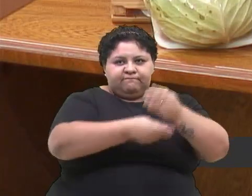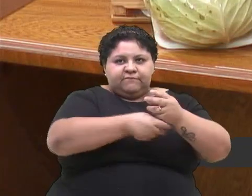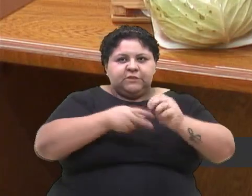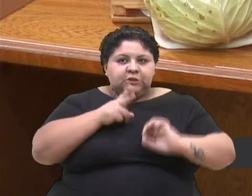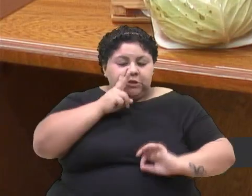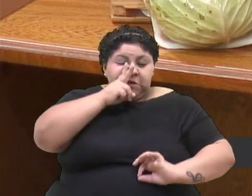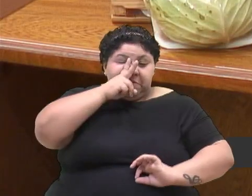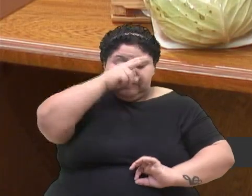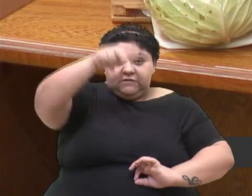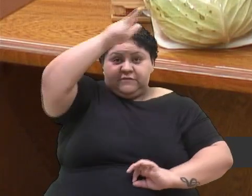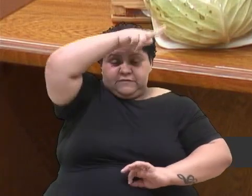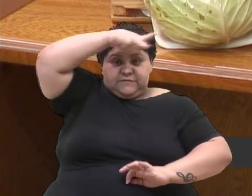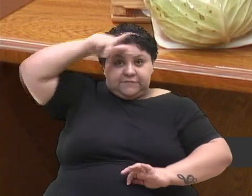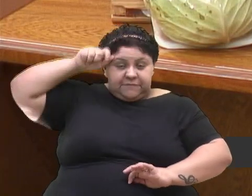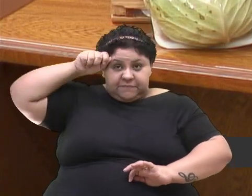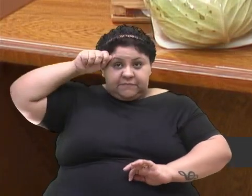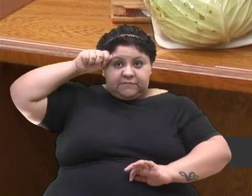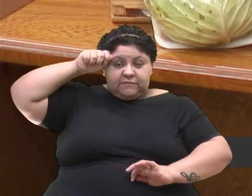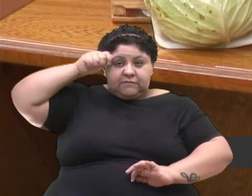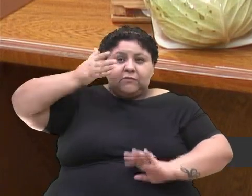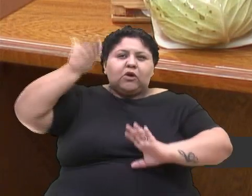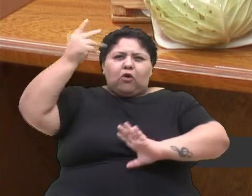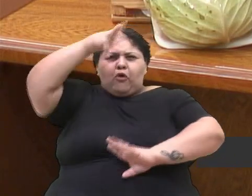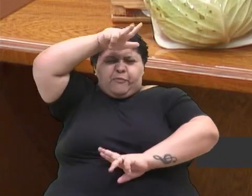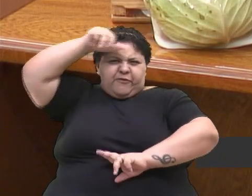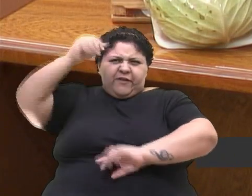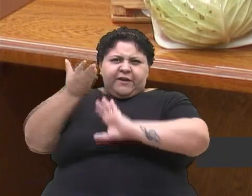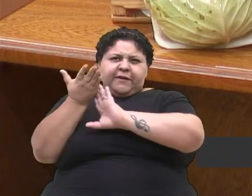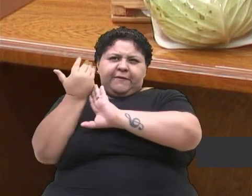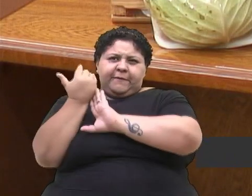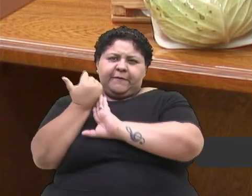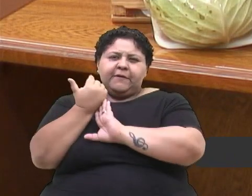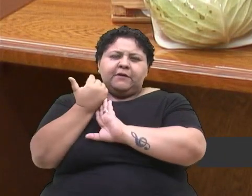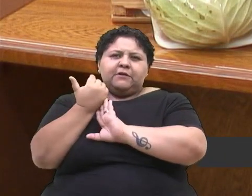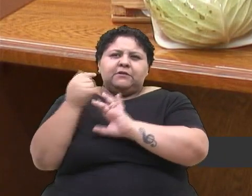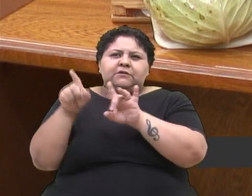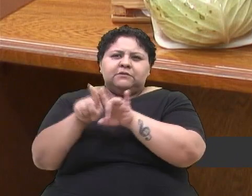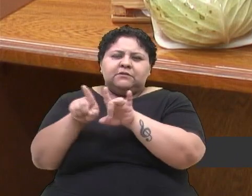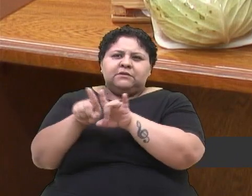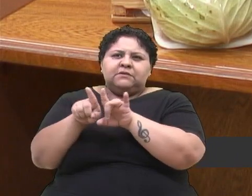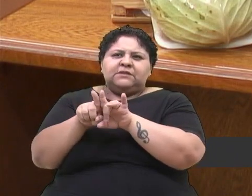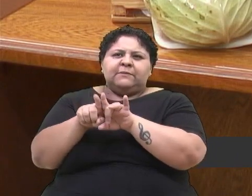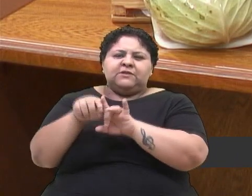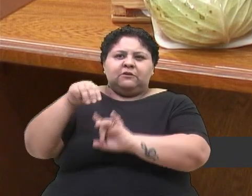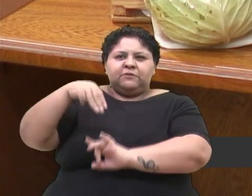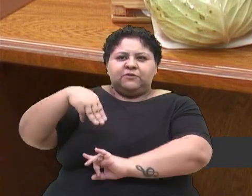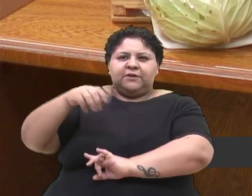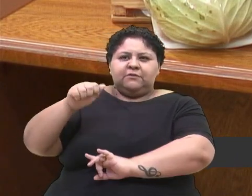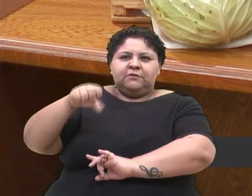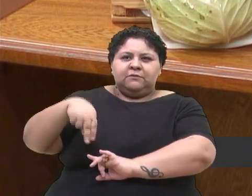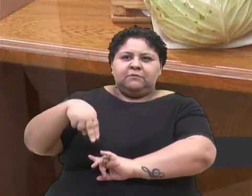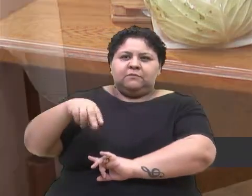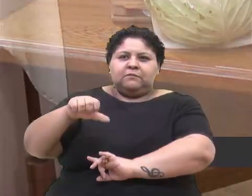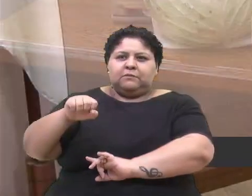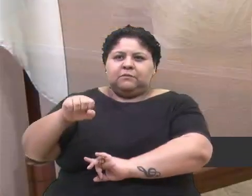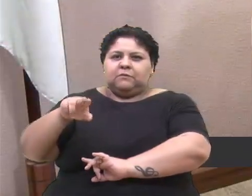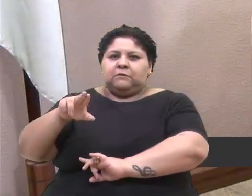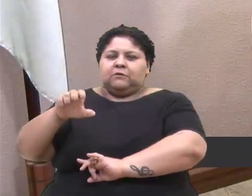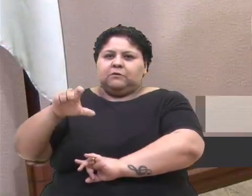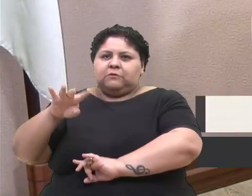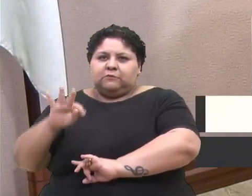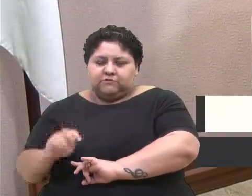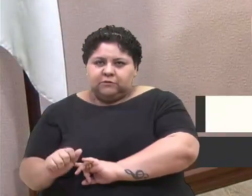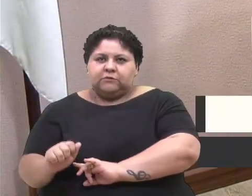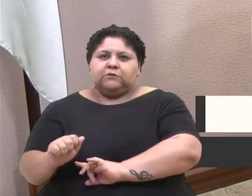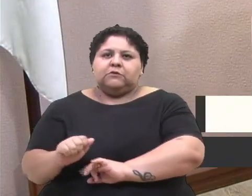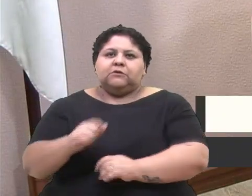município, o prefeito, à época, era Mansueto de Castro Serafini Filho. Com o apoio do governo